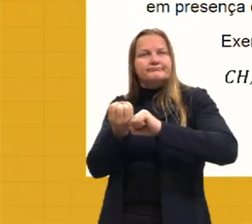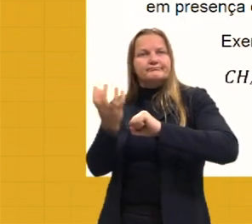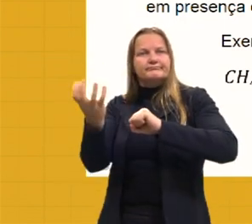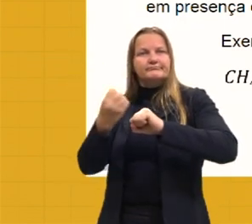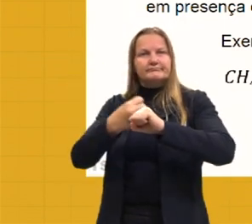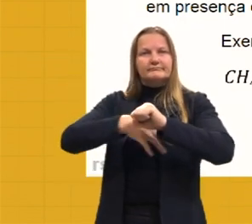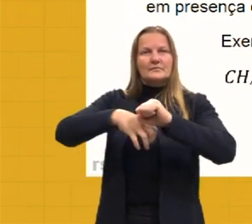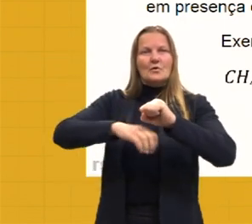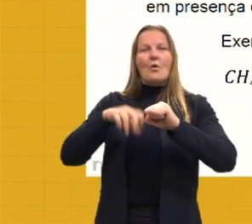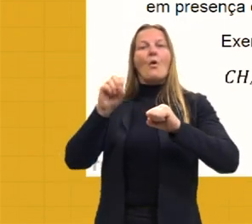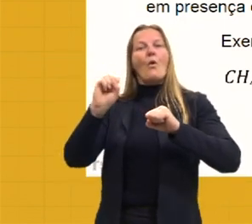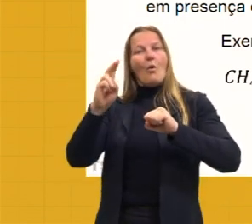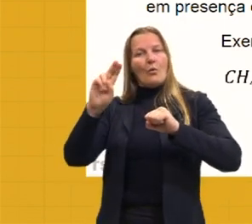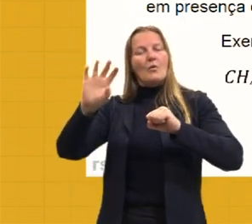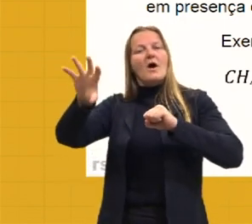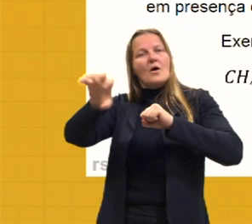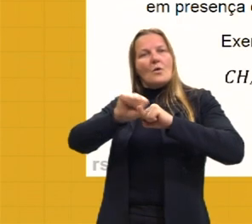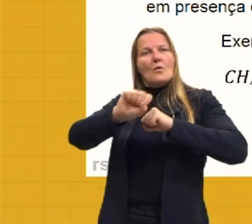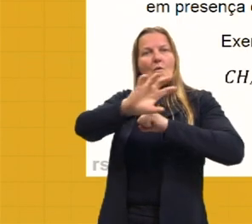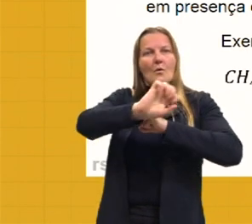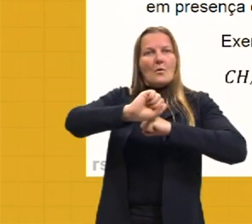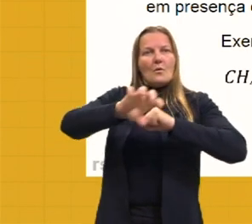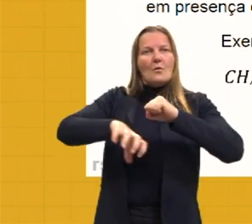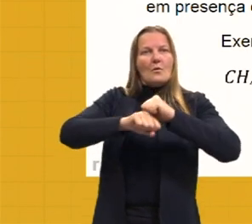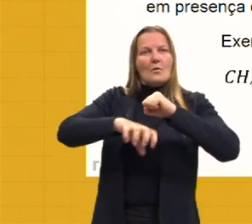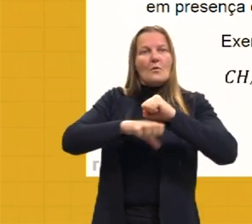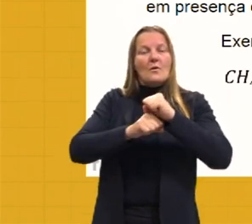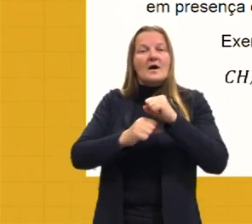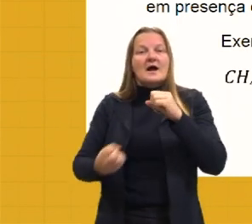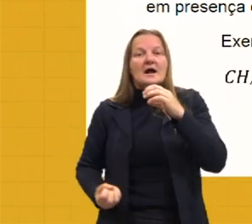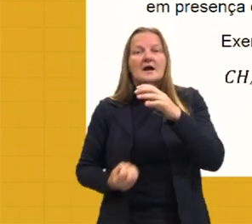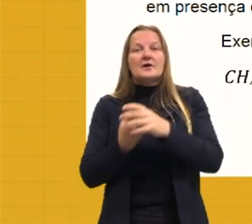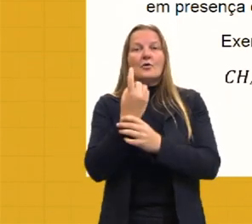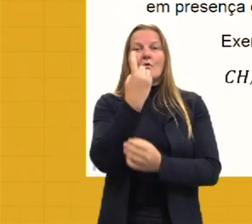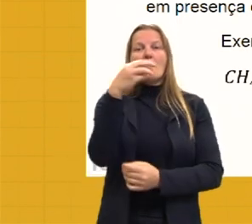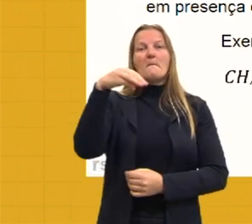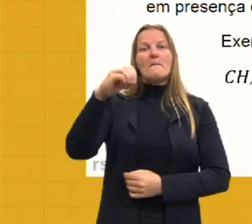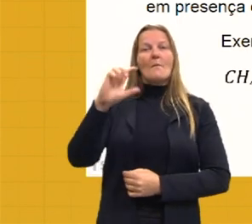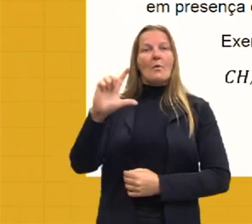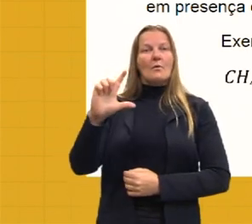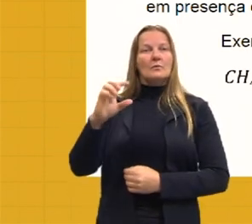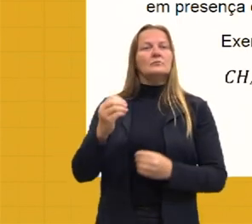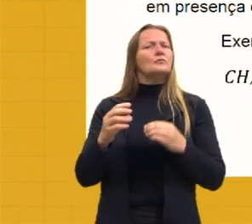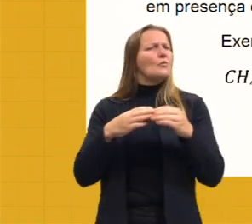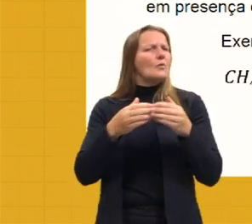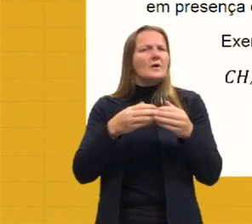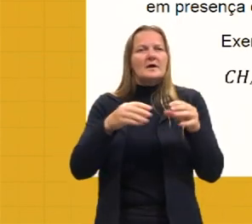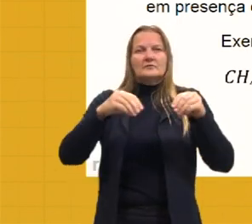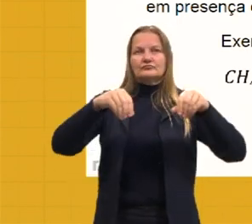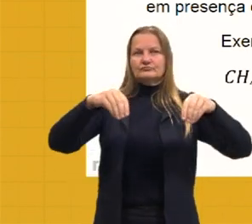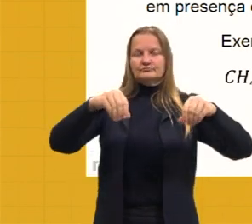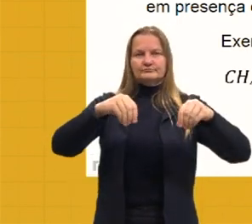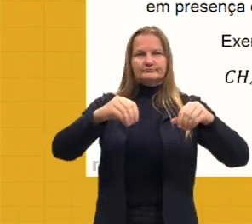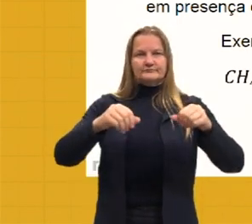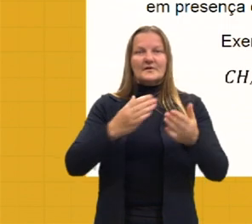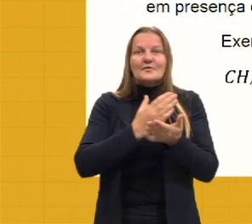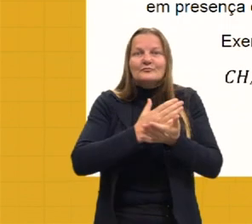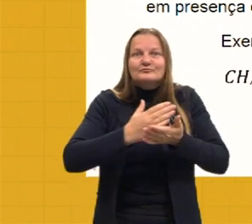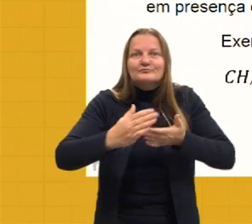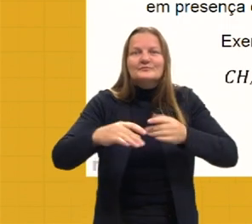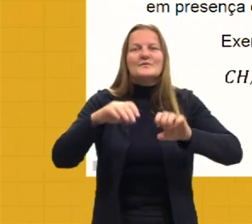ou absorvido na reação de formação de 1 mol de uma determinada substância A